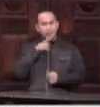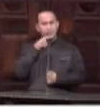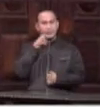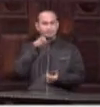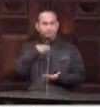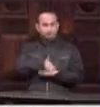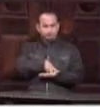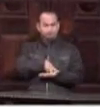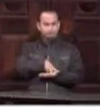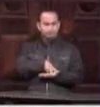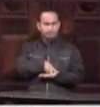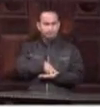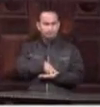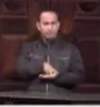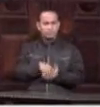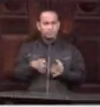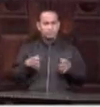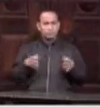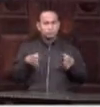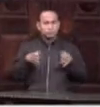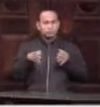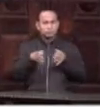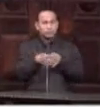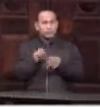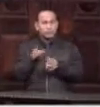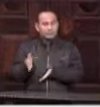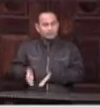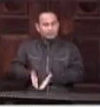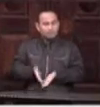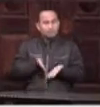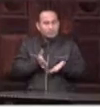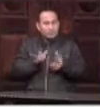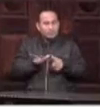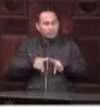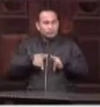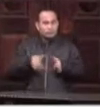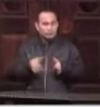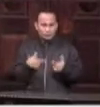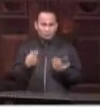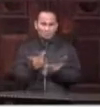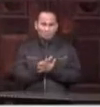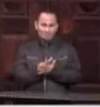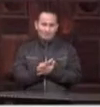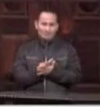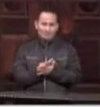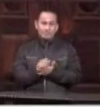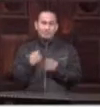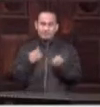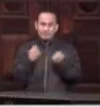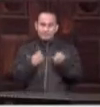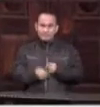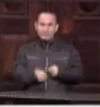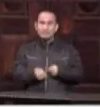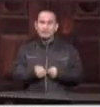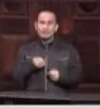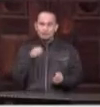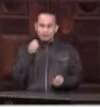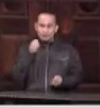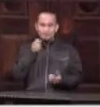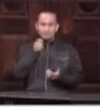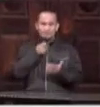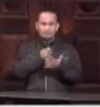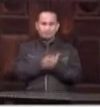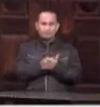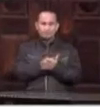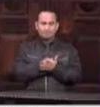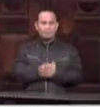As instituições que estimulam esse tipo de atitude têm que ser responsabilizadas